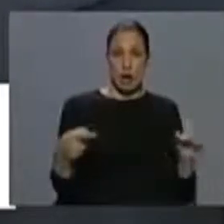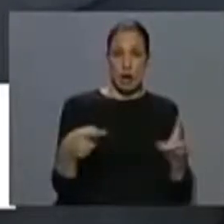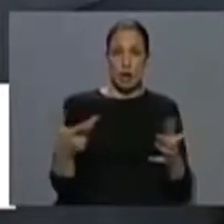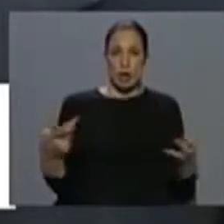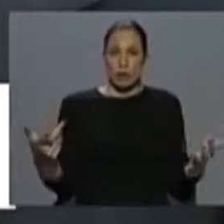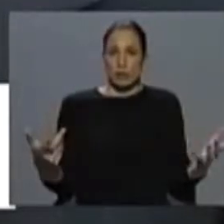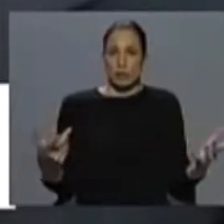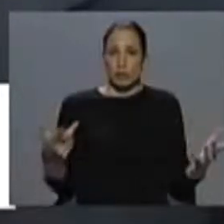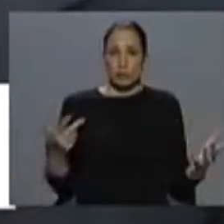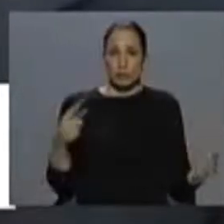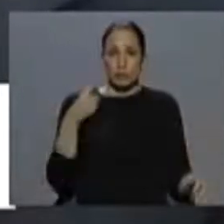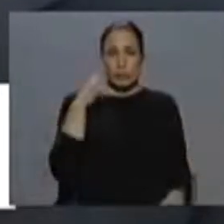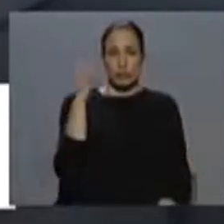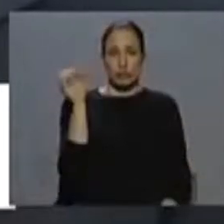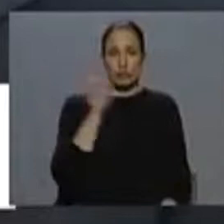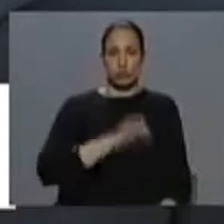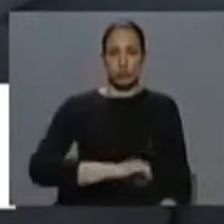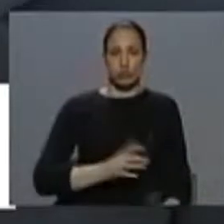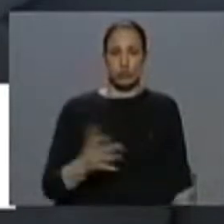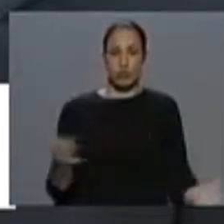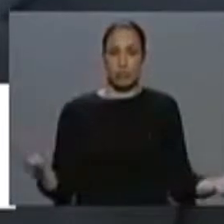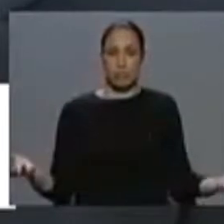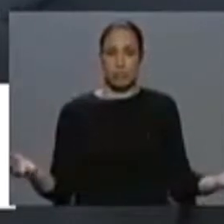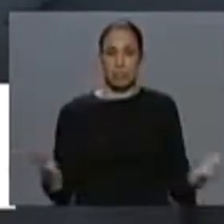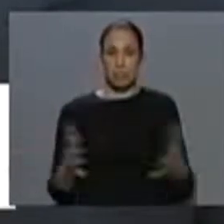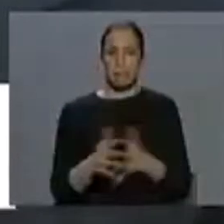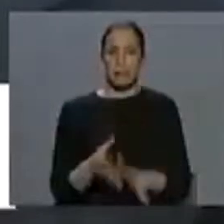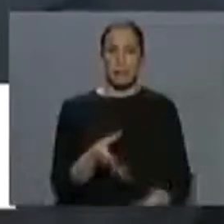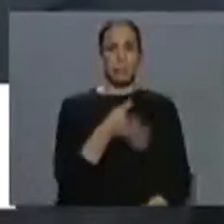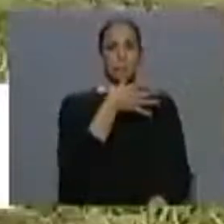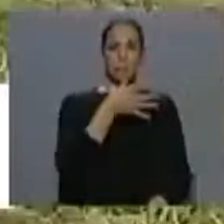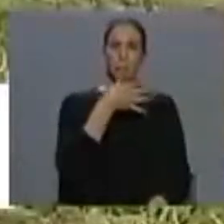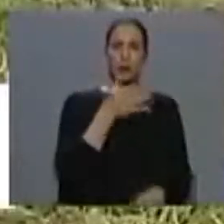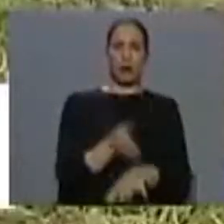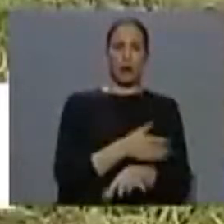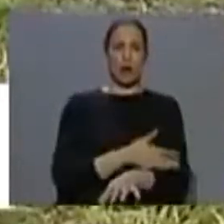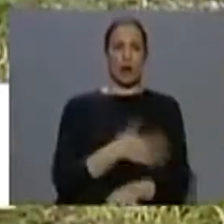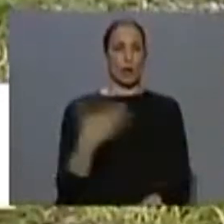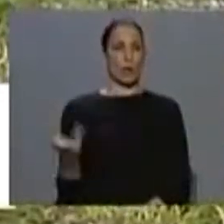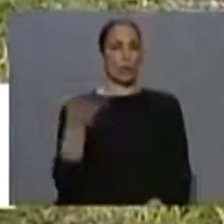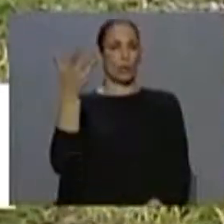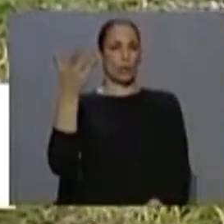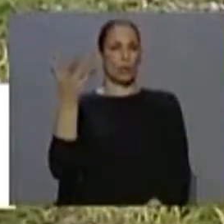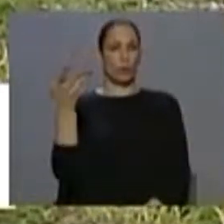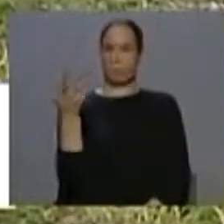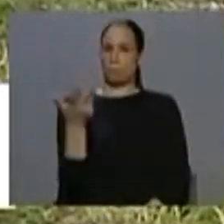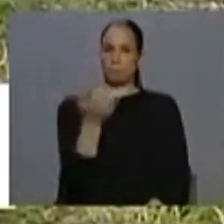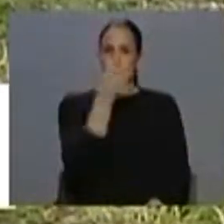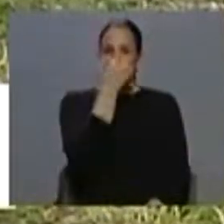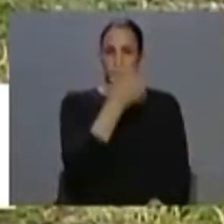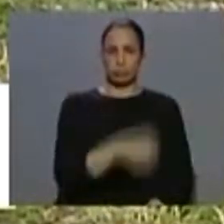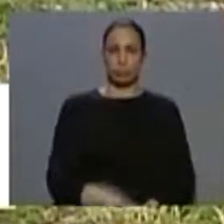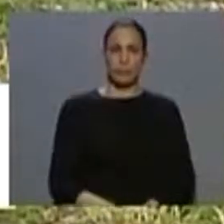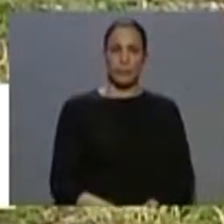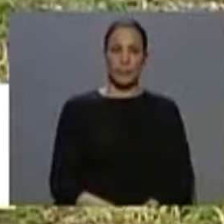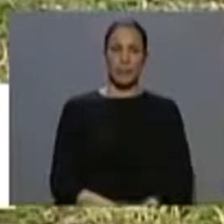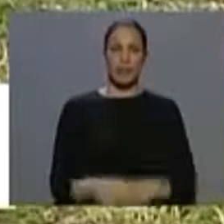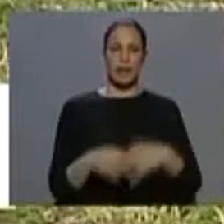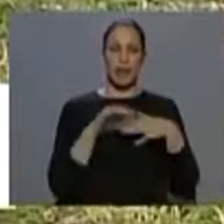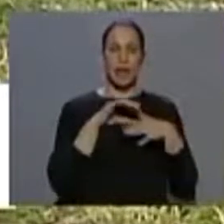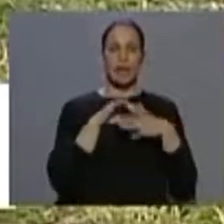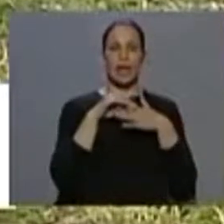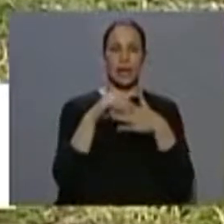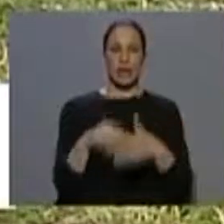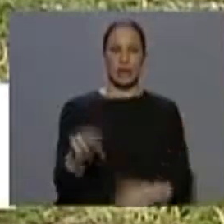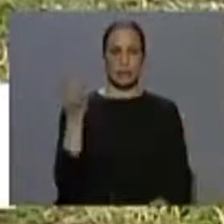esta obra que foi anunciada com pompa e circunstância na altura. O líder do PSD Açores vai ainda mais longe nas